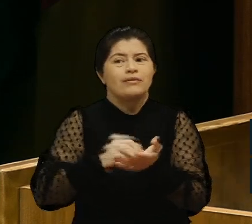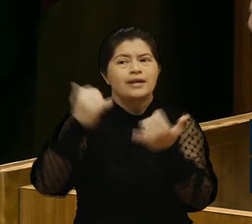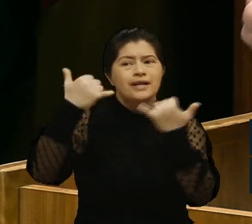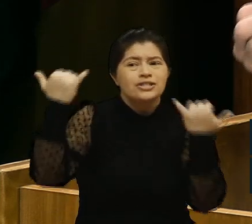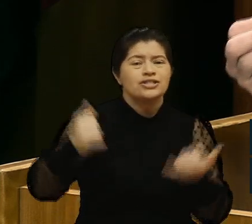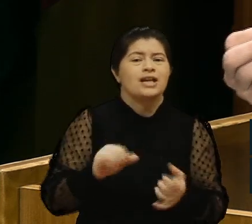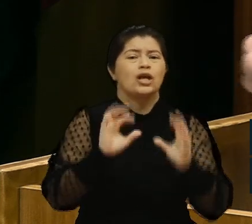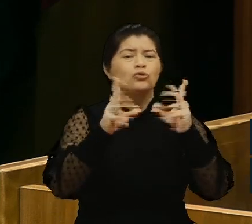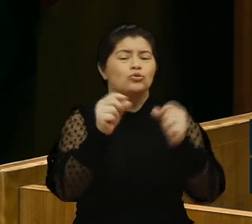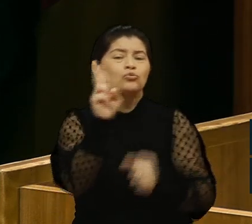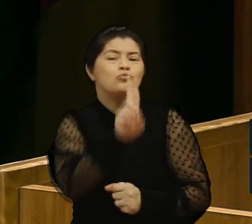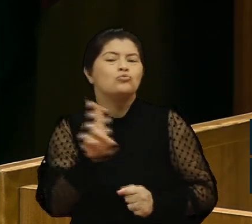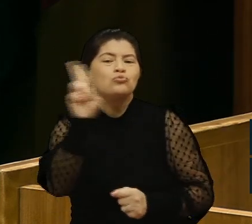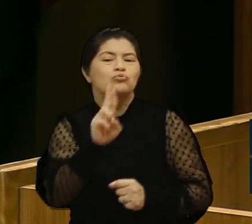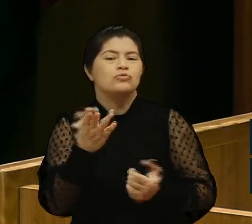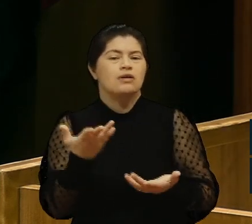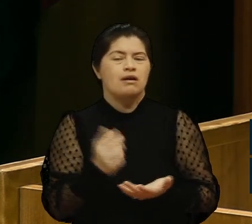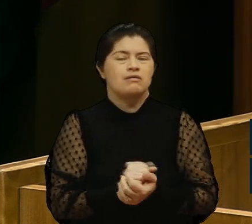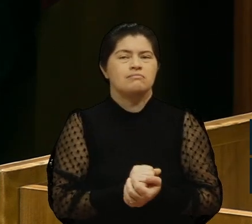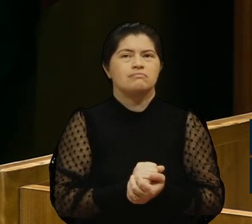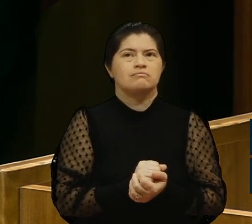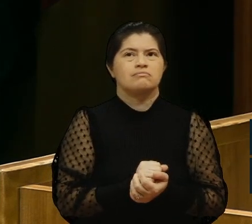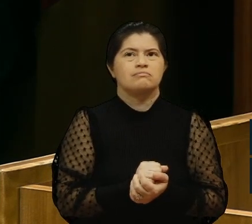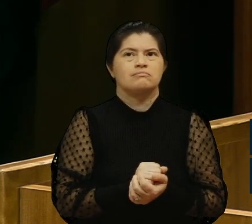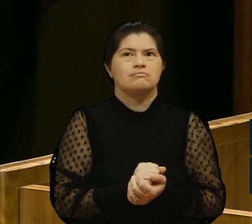presente em praticamente tudo.